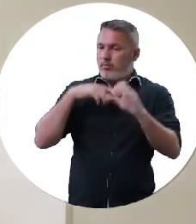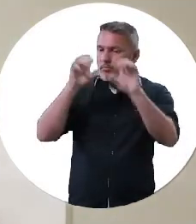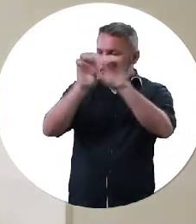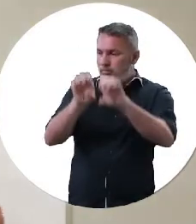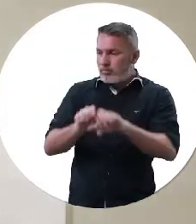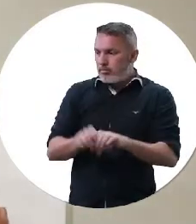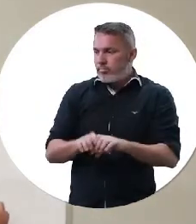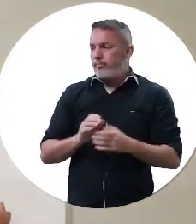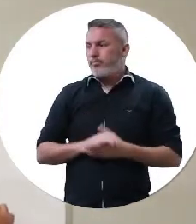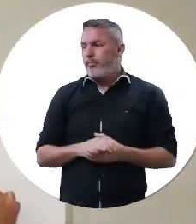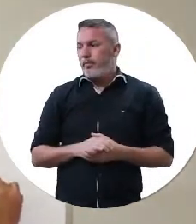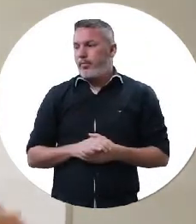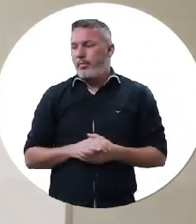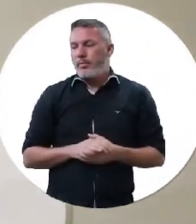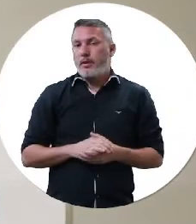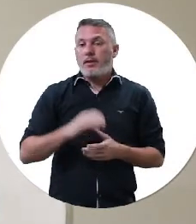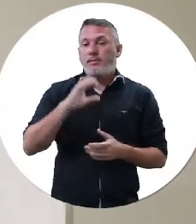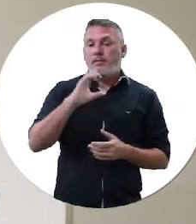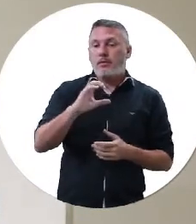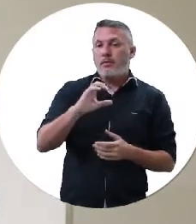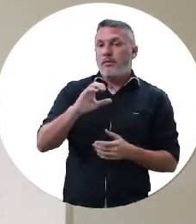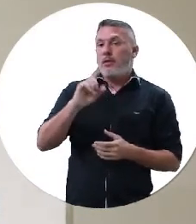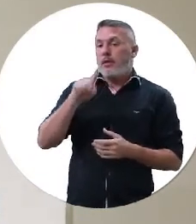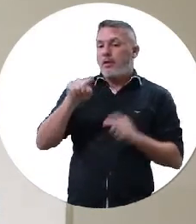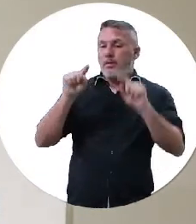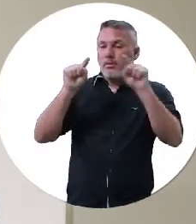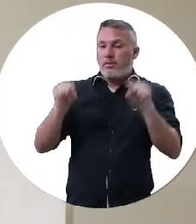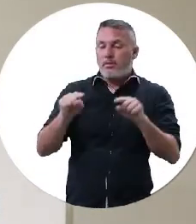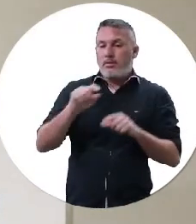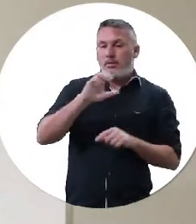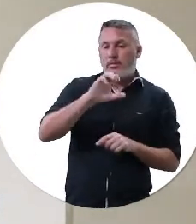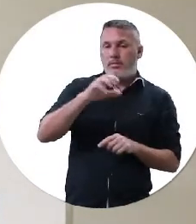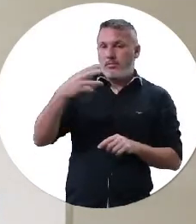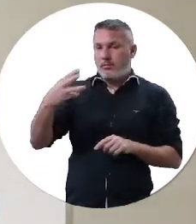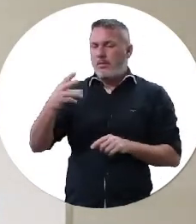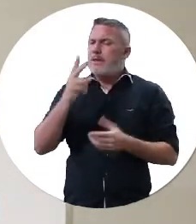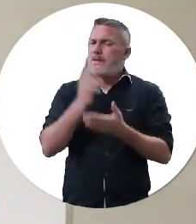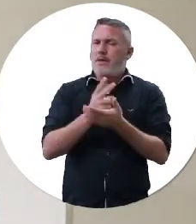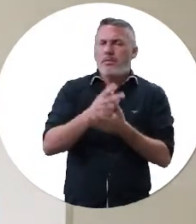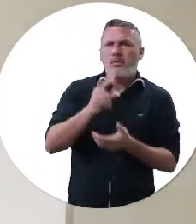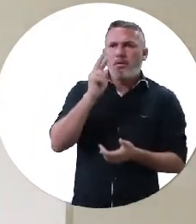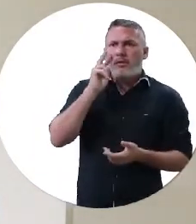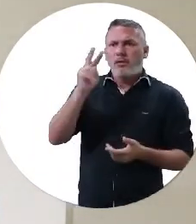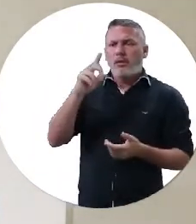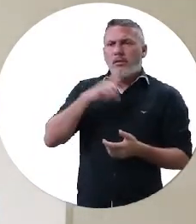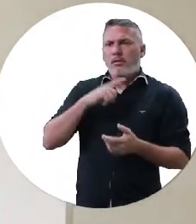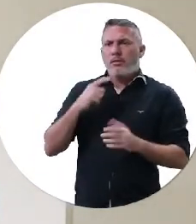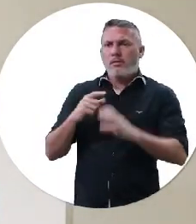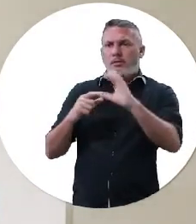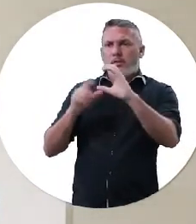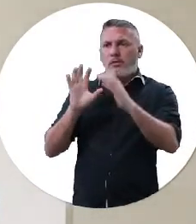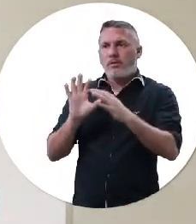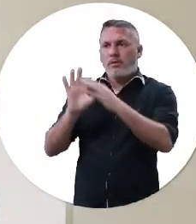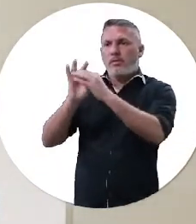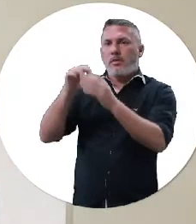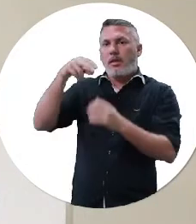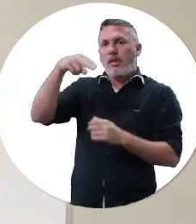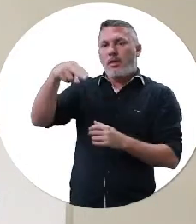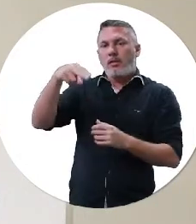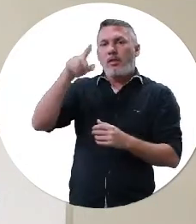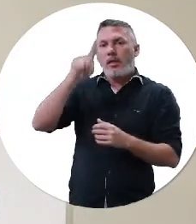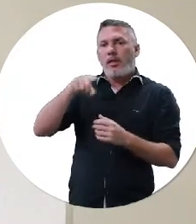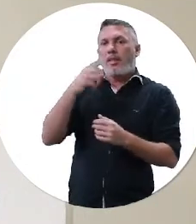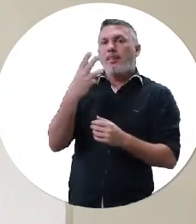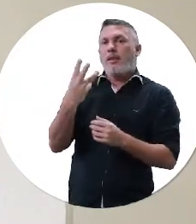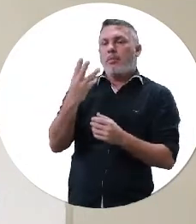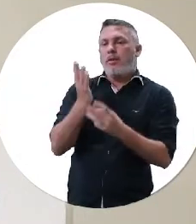Cianeto C-tripla N. Toda vez que eu tiver um carbono ligado ao nitrogênio realizando uma ligação